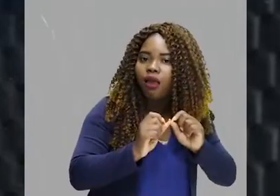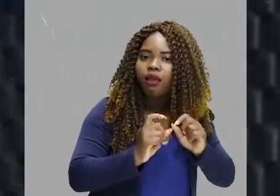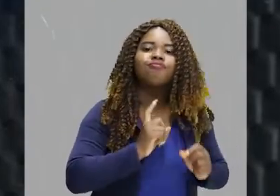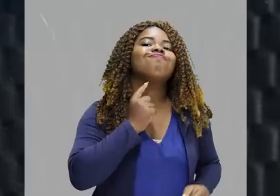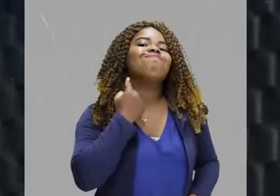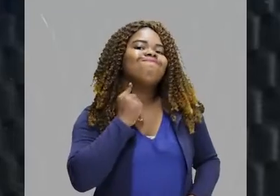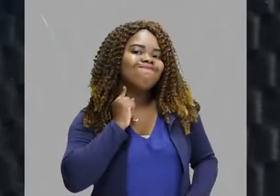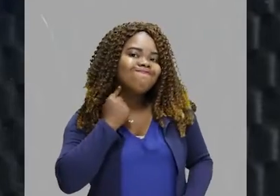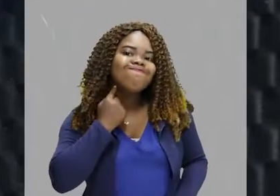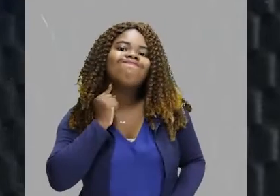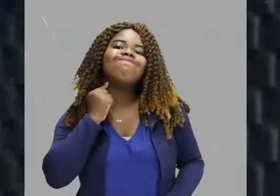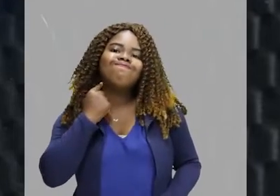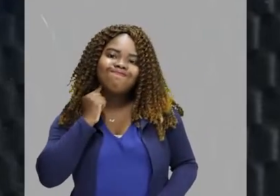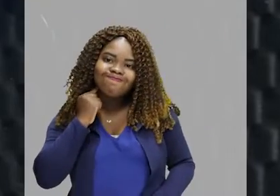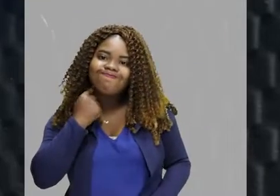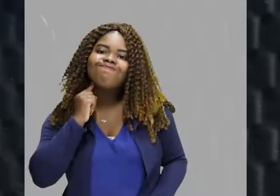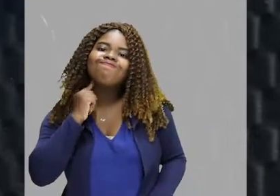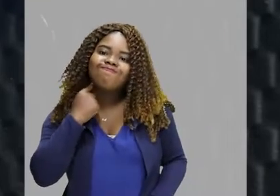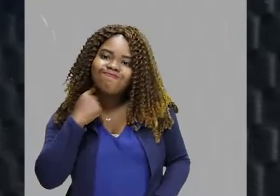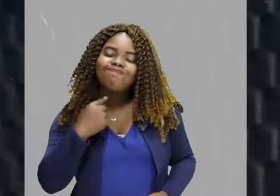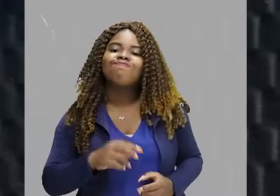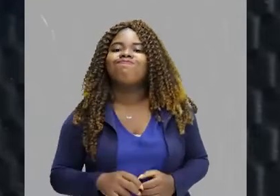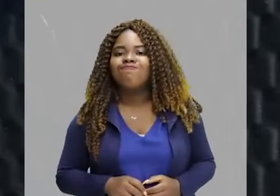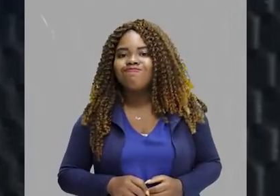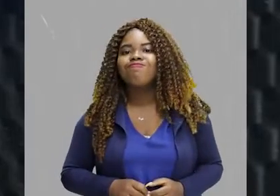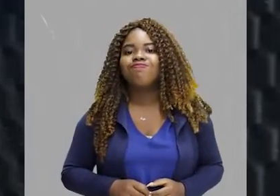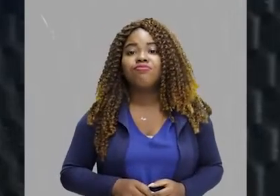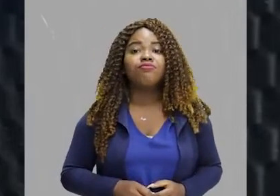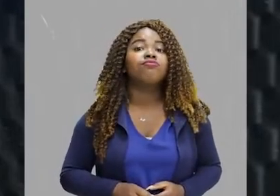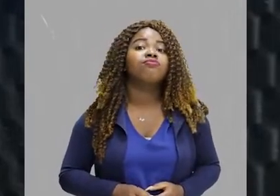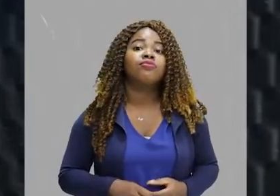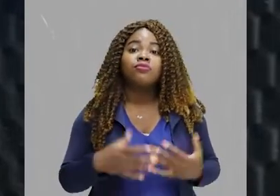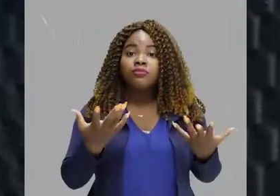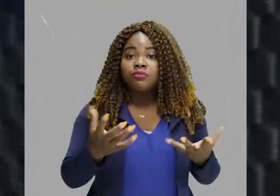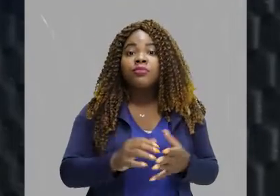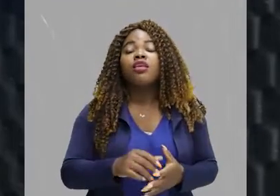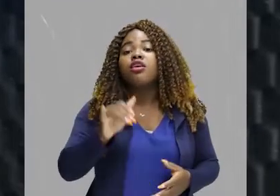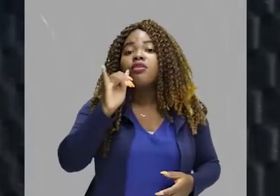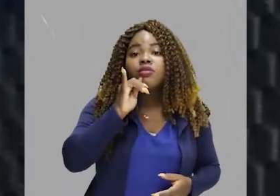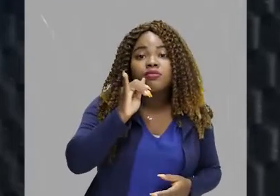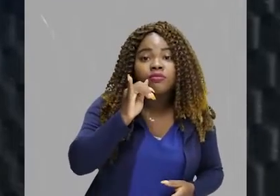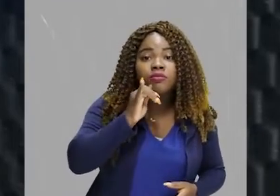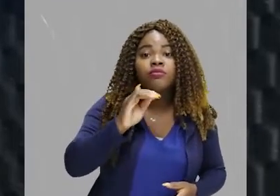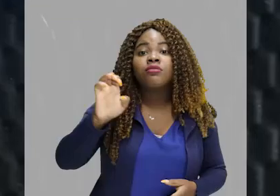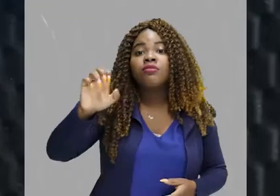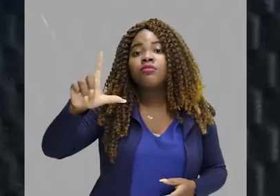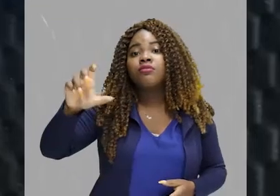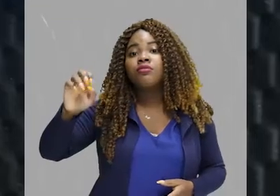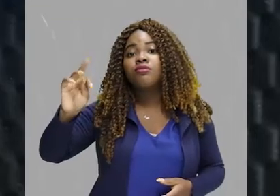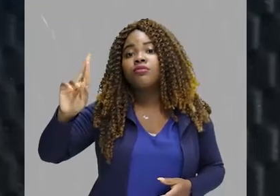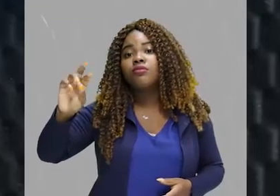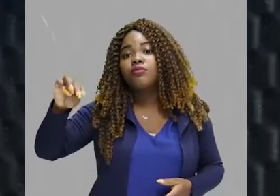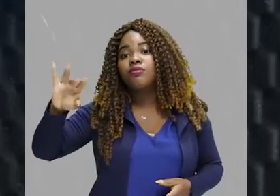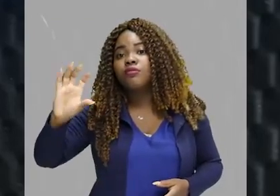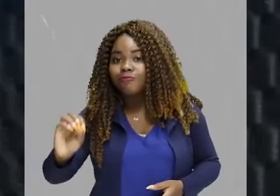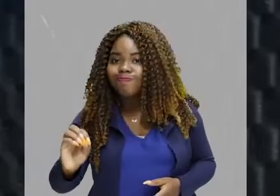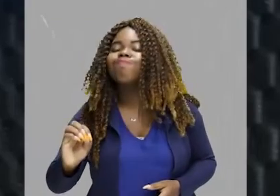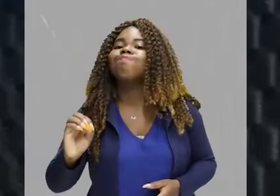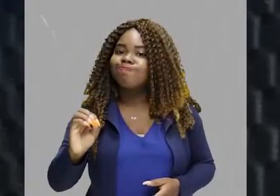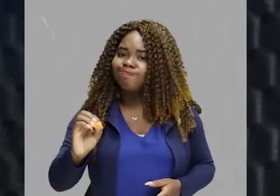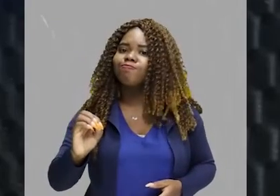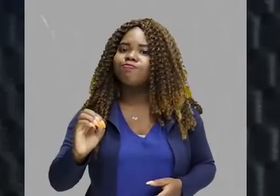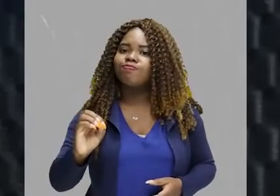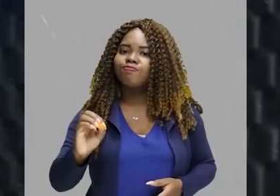lixo. Inclusive a gente produz muito lixo eletrônico, certo? E o descarte desse tipo